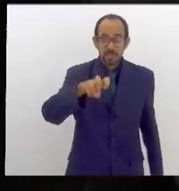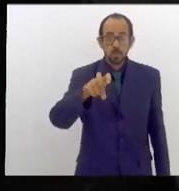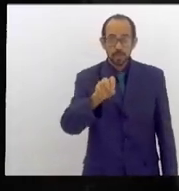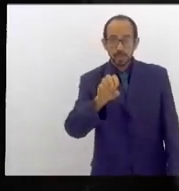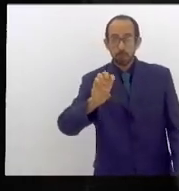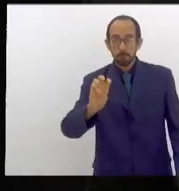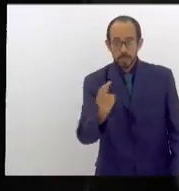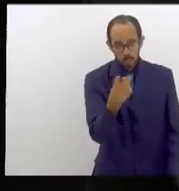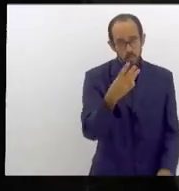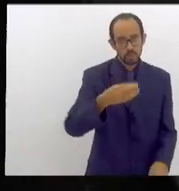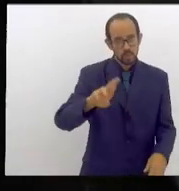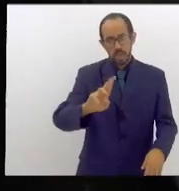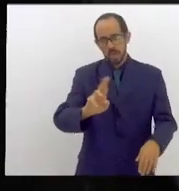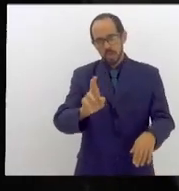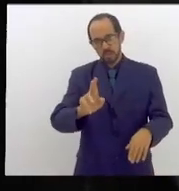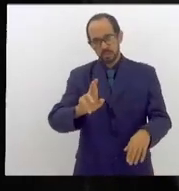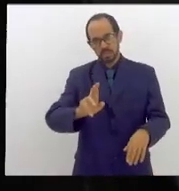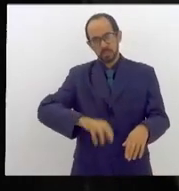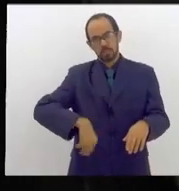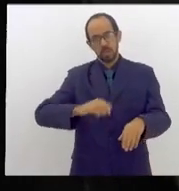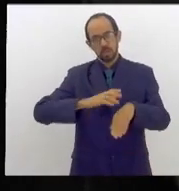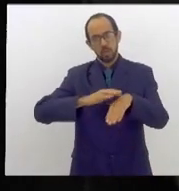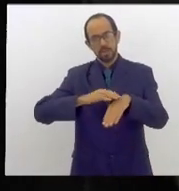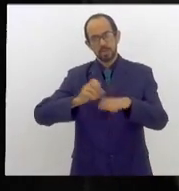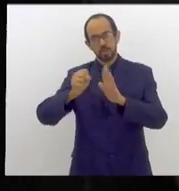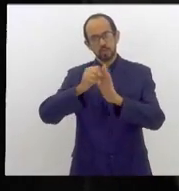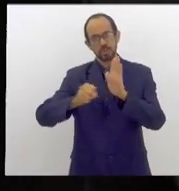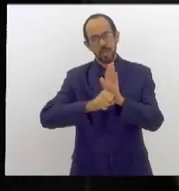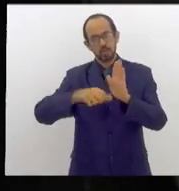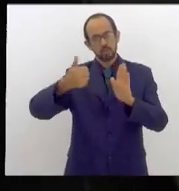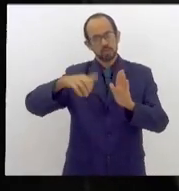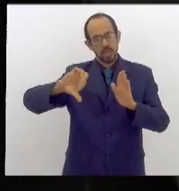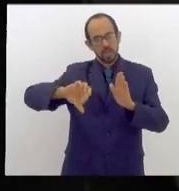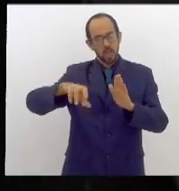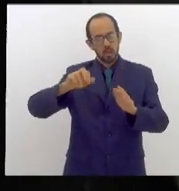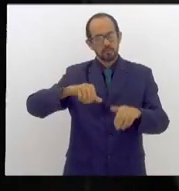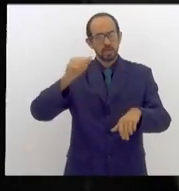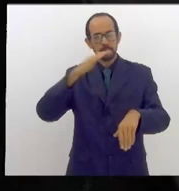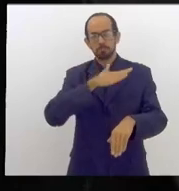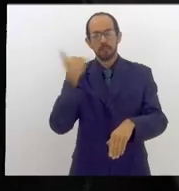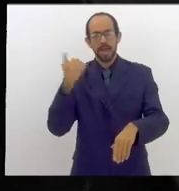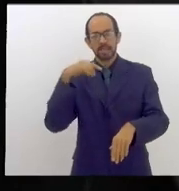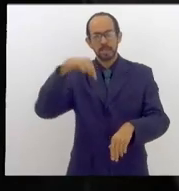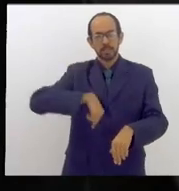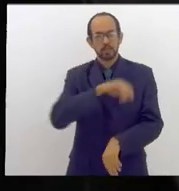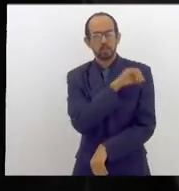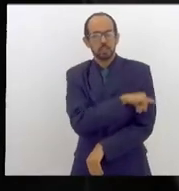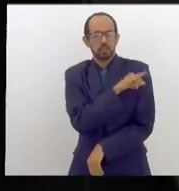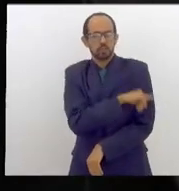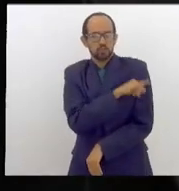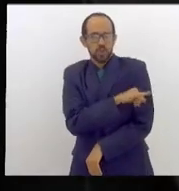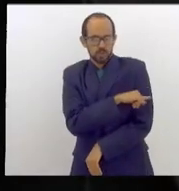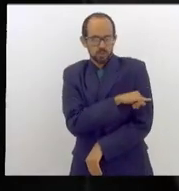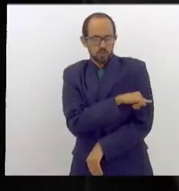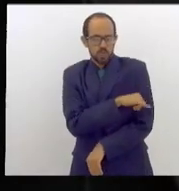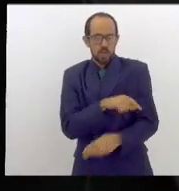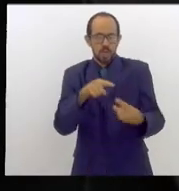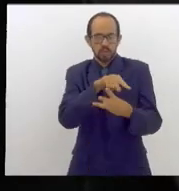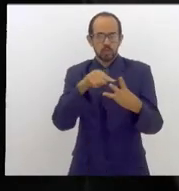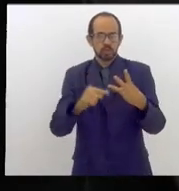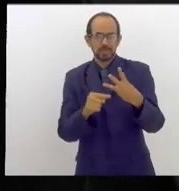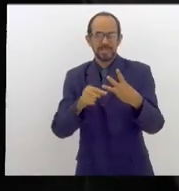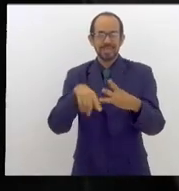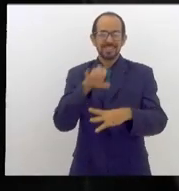tuberculose essa doença do século 19 que ainda mata tanta gente no Rio de Janeiro Rio de Janeiro é um dos três estados do Brasil com os indicadores mais